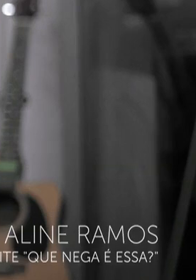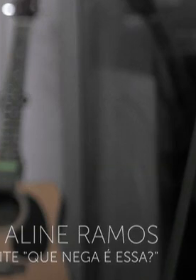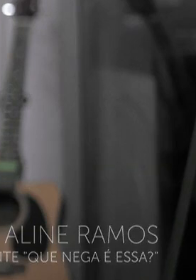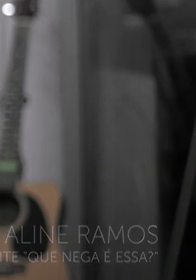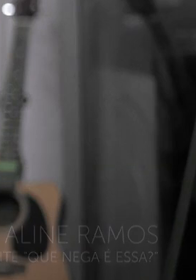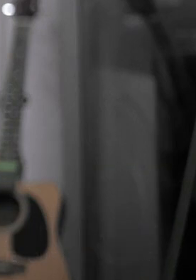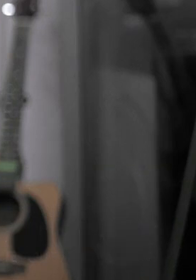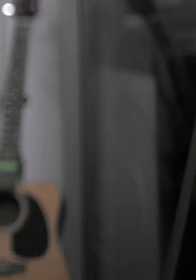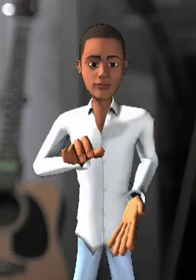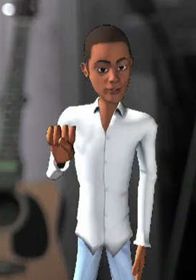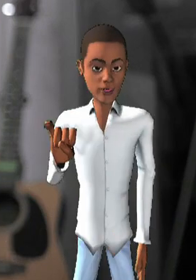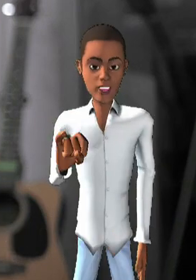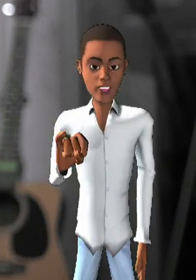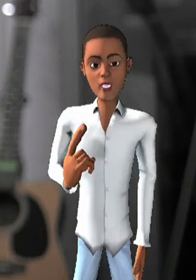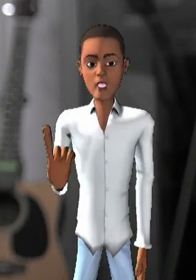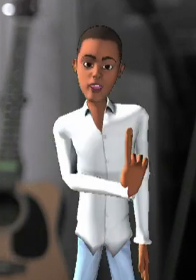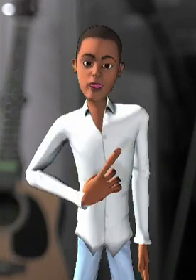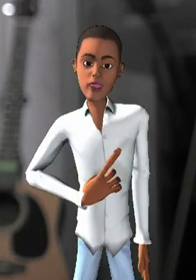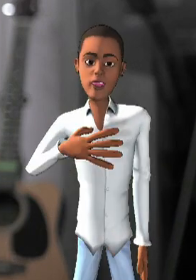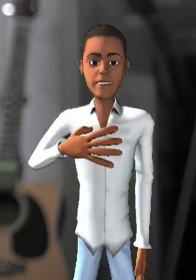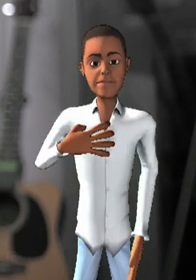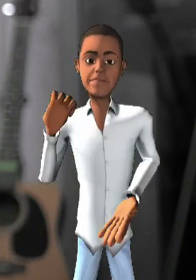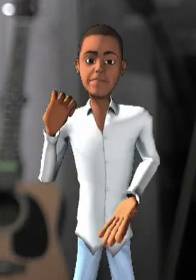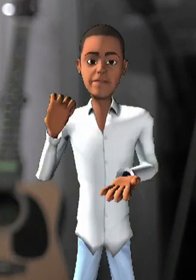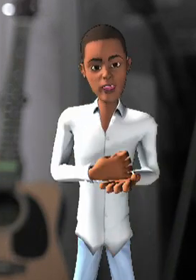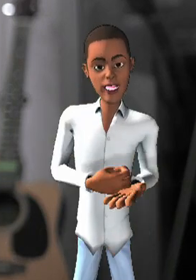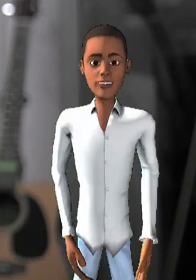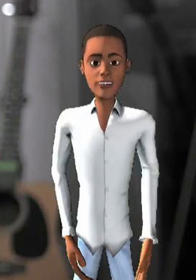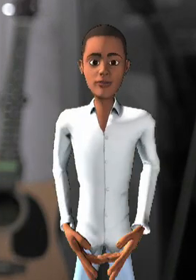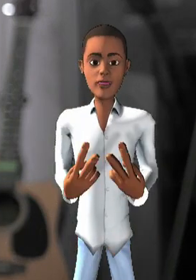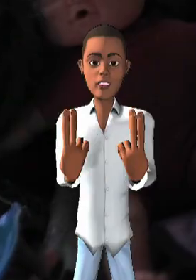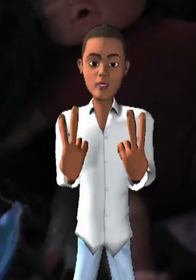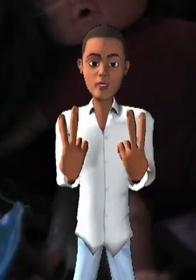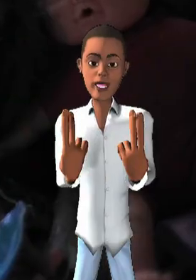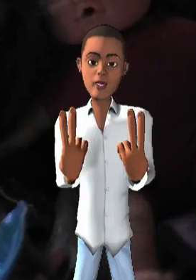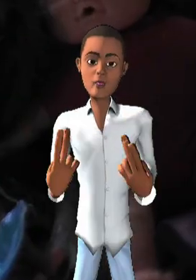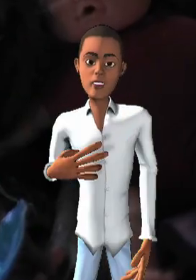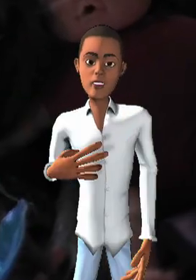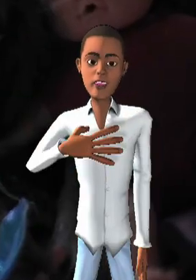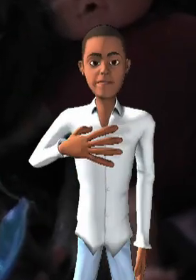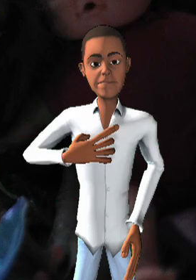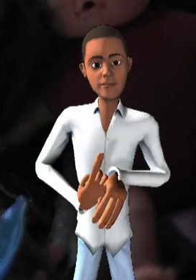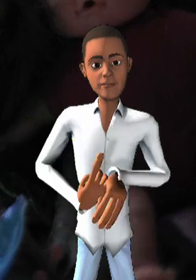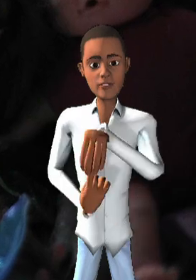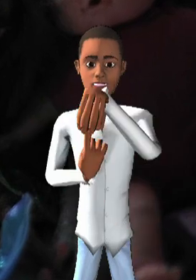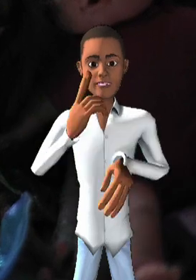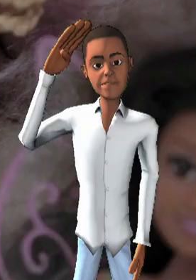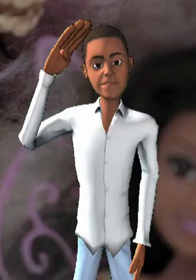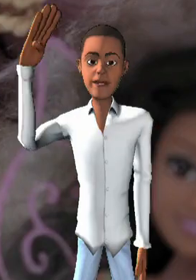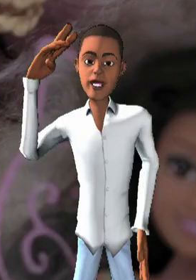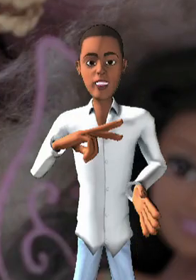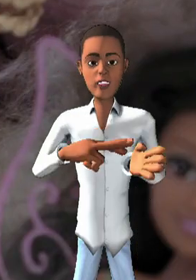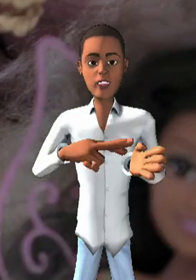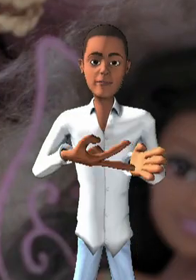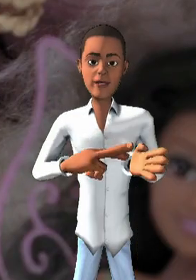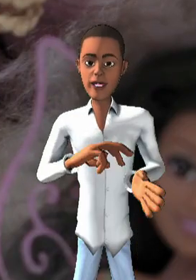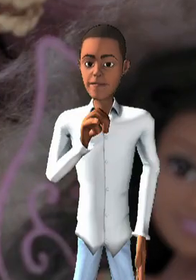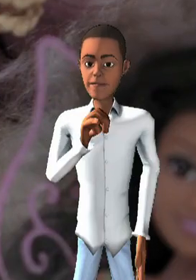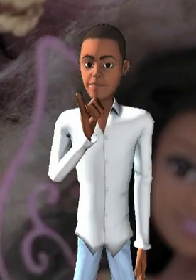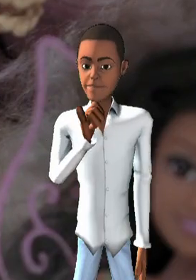muitas formas. E quando a gente coloca o estereótipo ali como principal, é como se